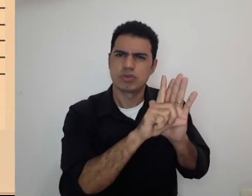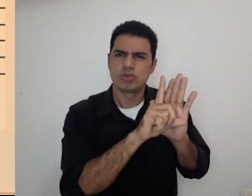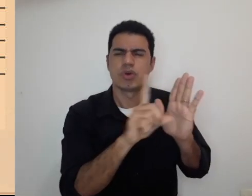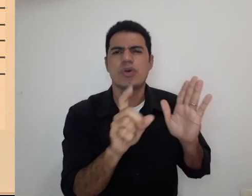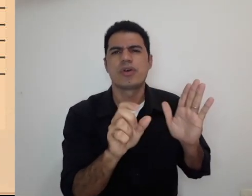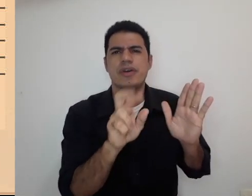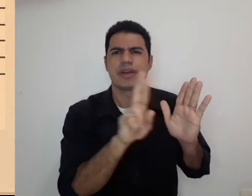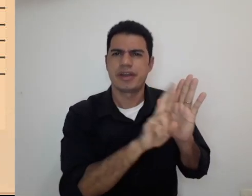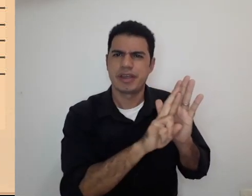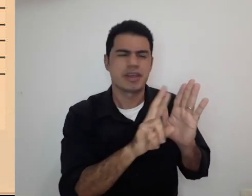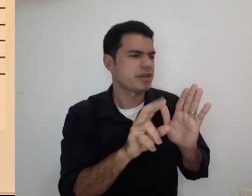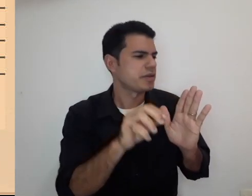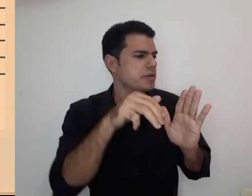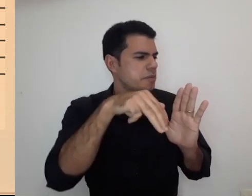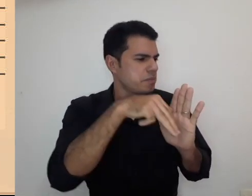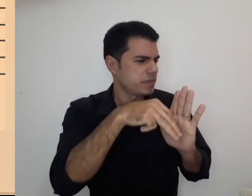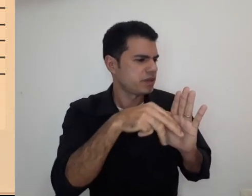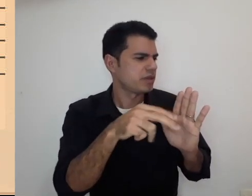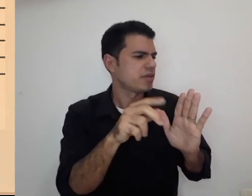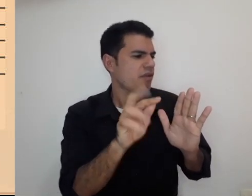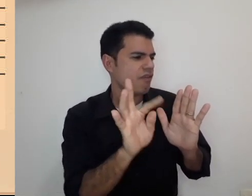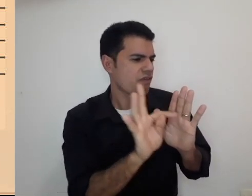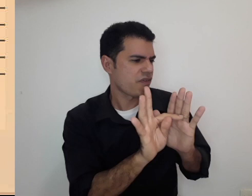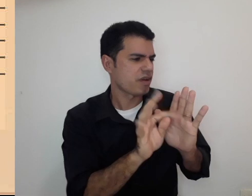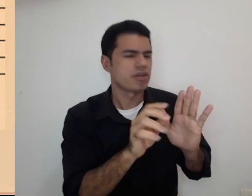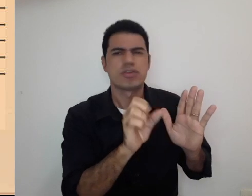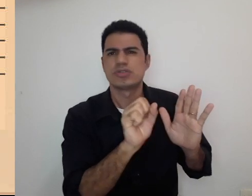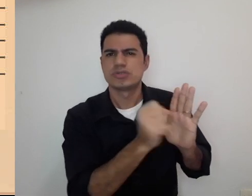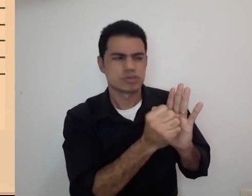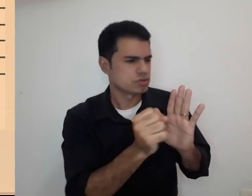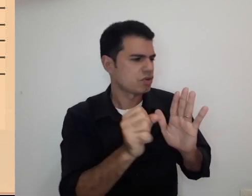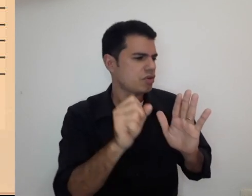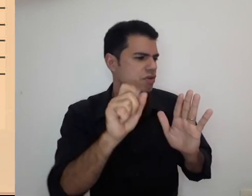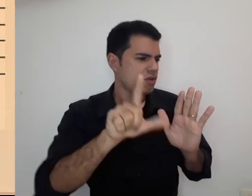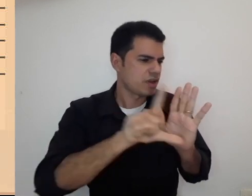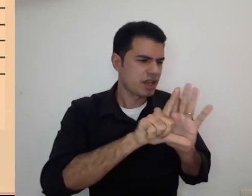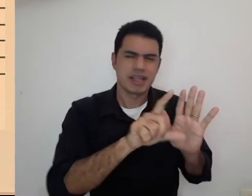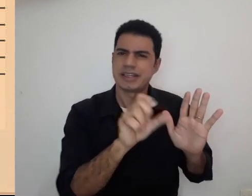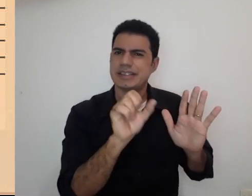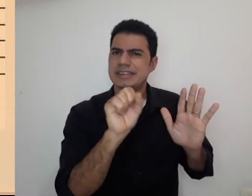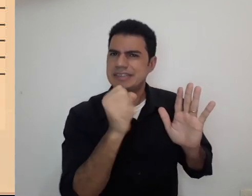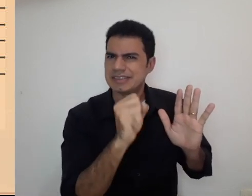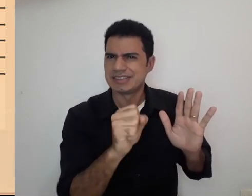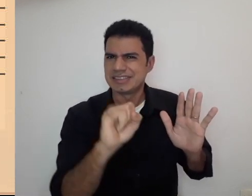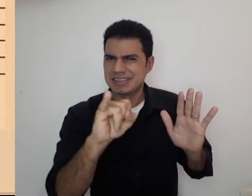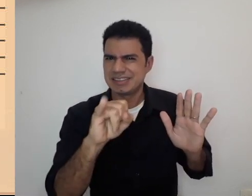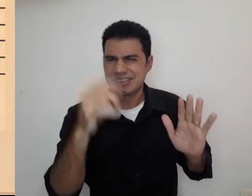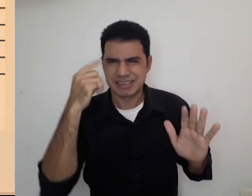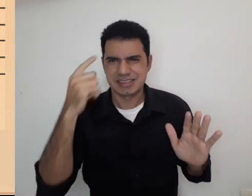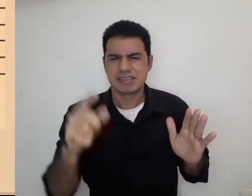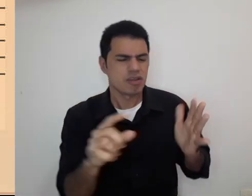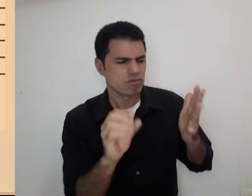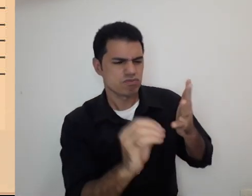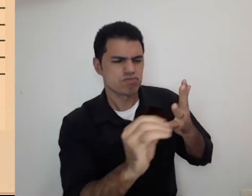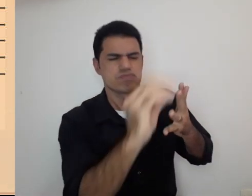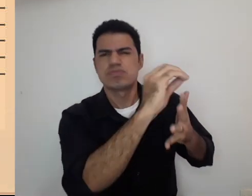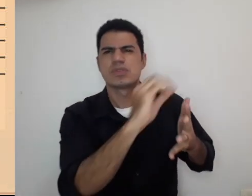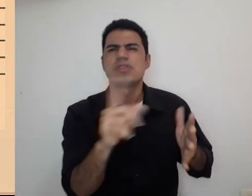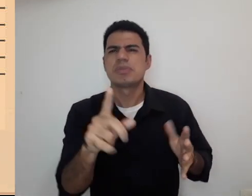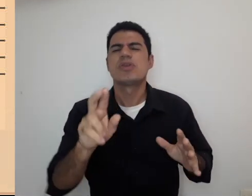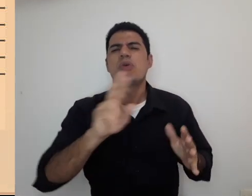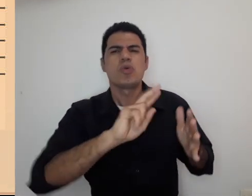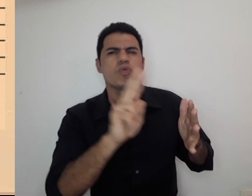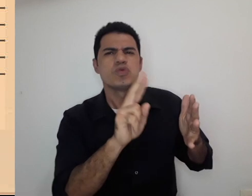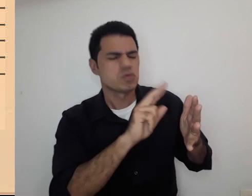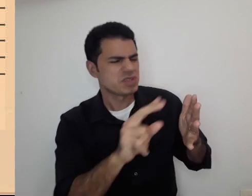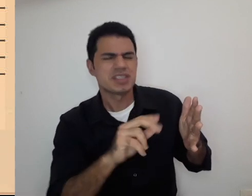Ré, Mi, Fá, Sol, Lá, Si. Mas, afinal, quem deu o nome